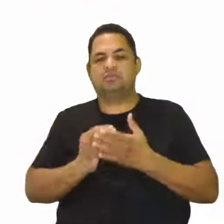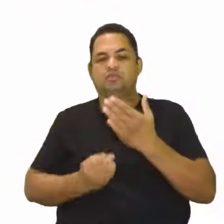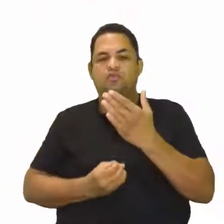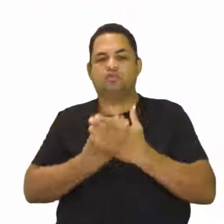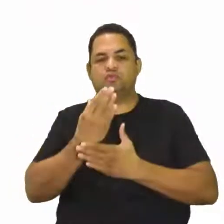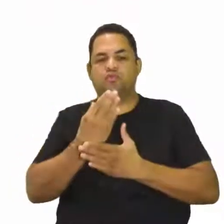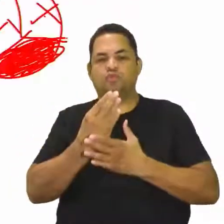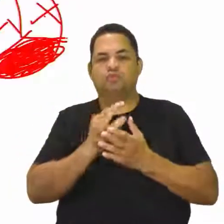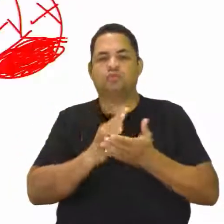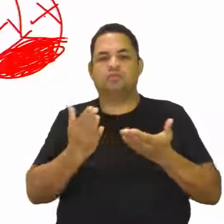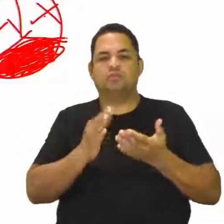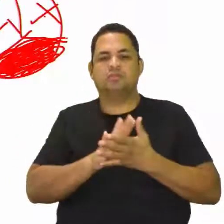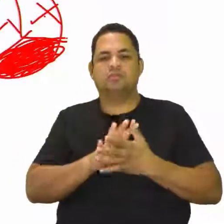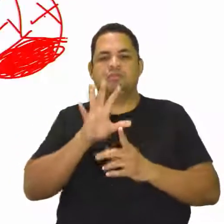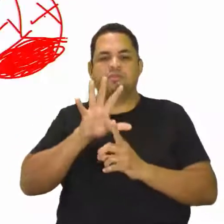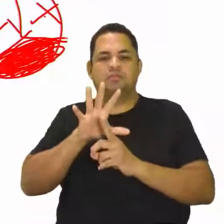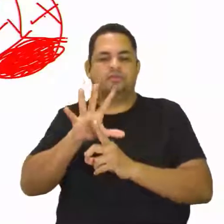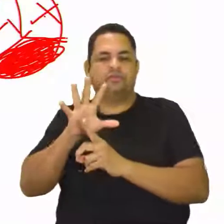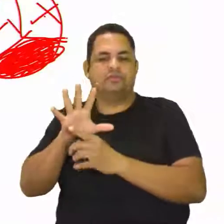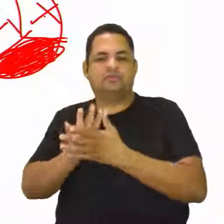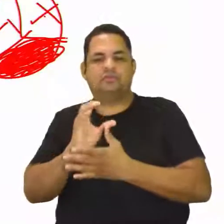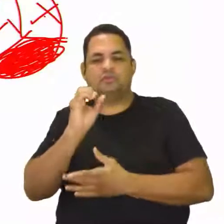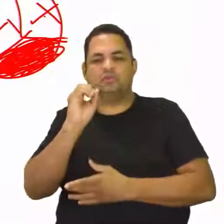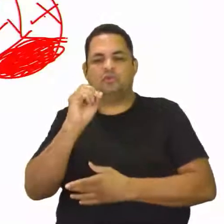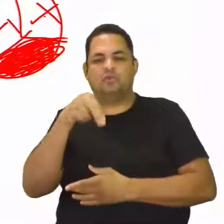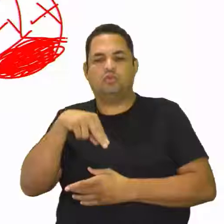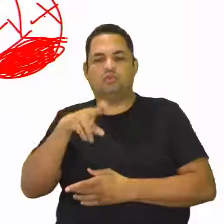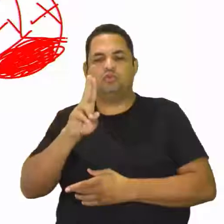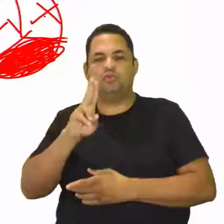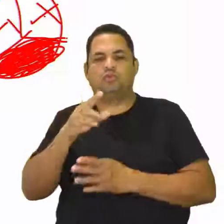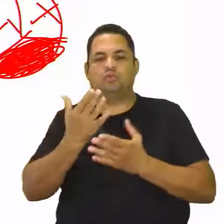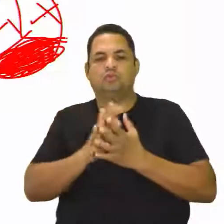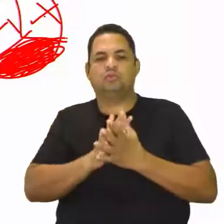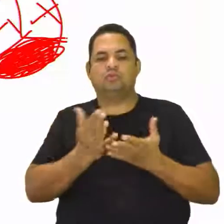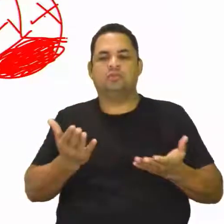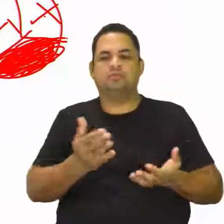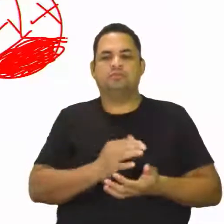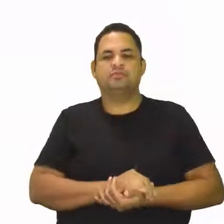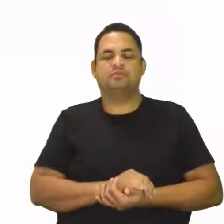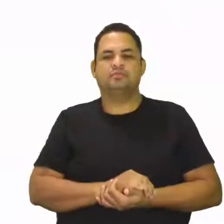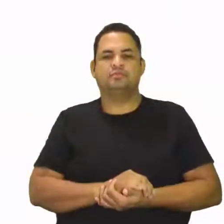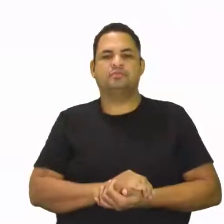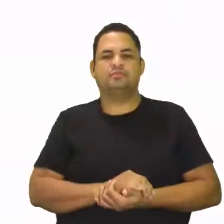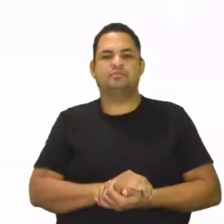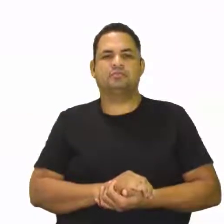sob interferência da ONU, da Organização das Nações Unidas.